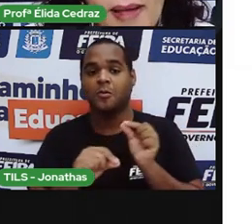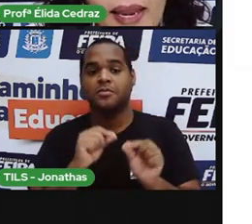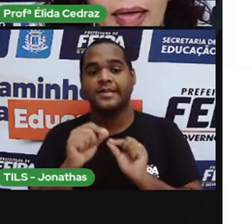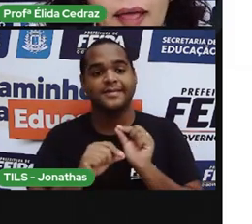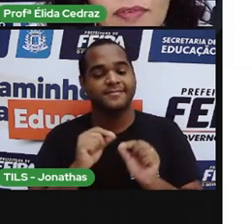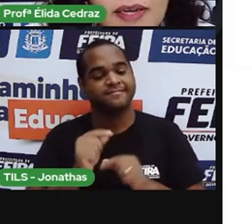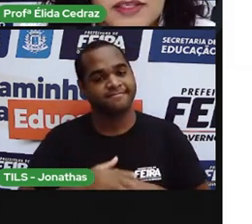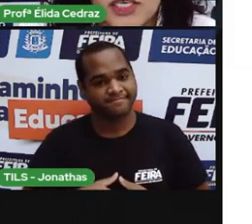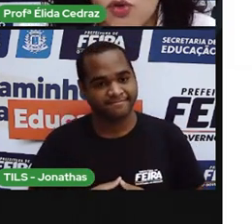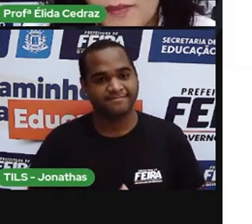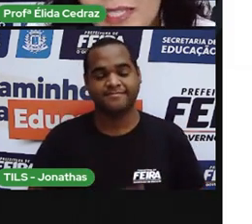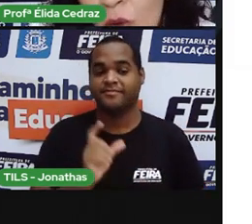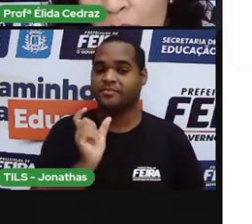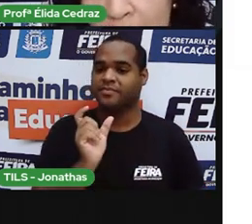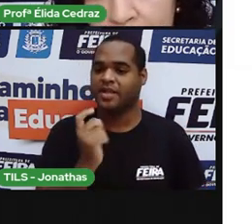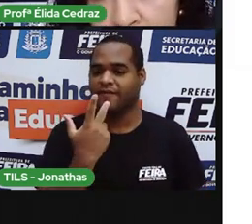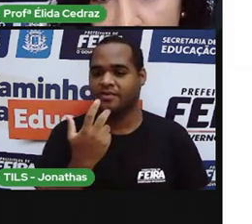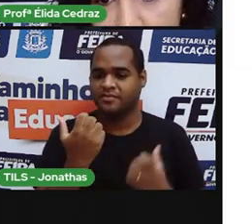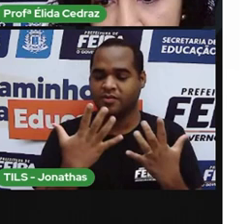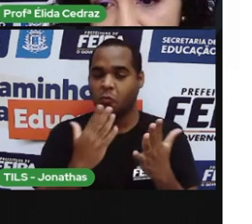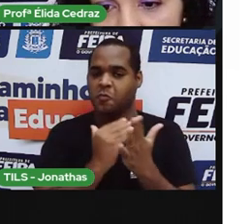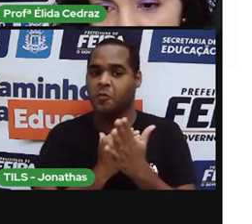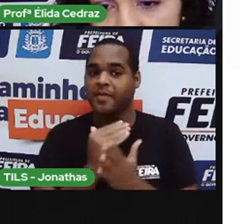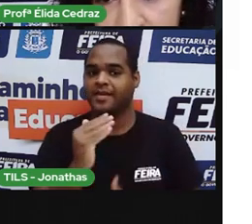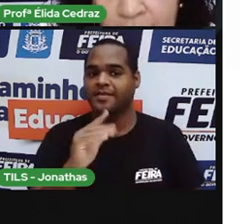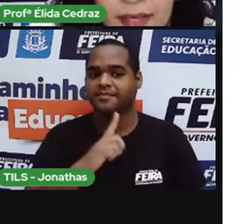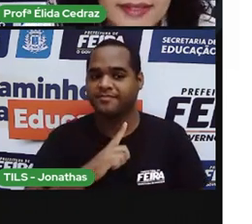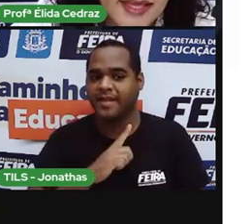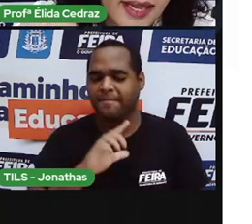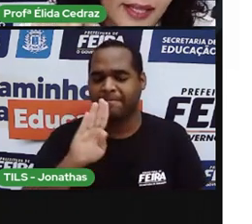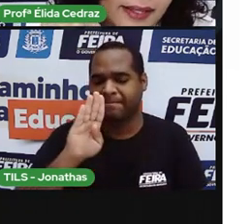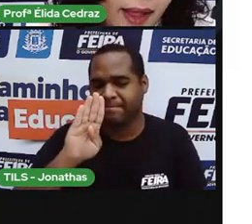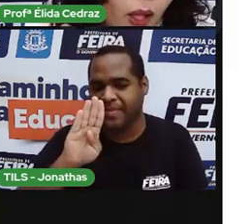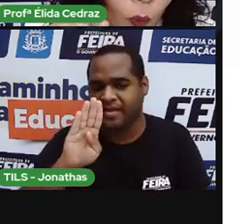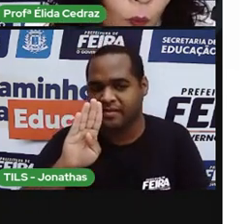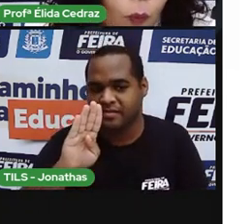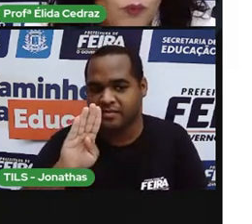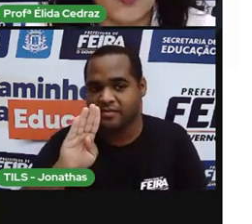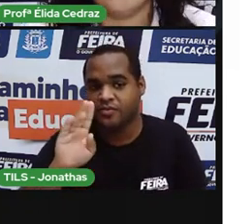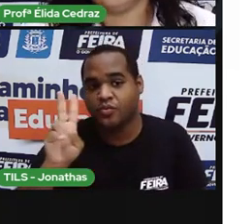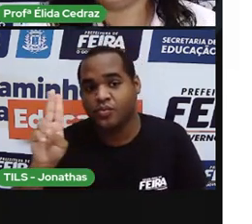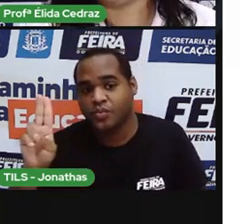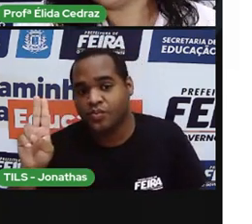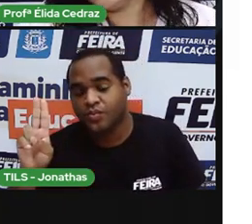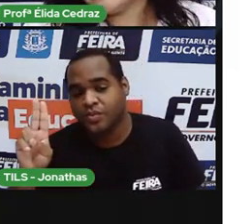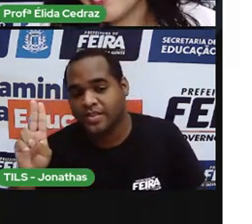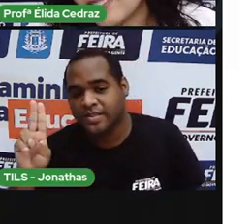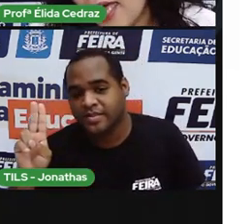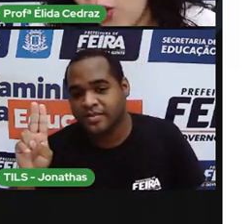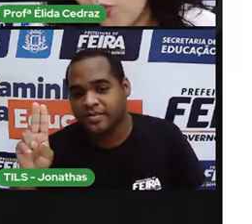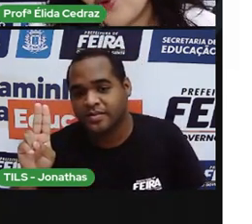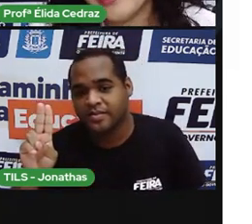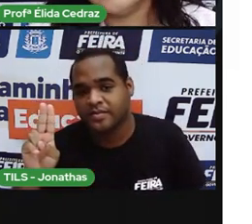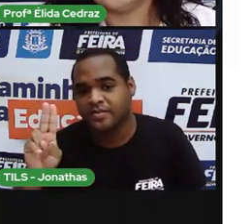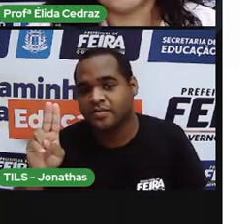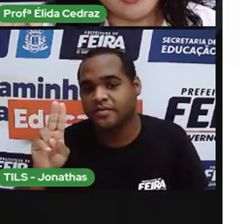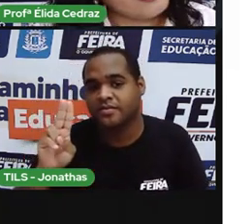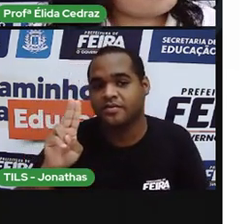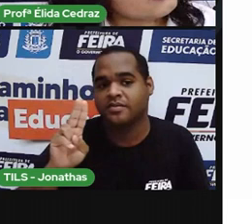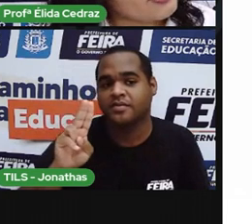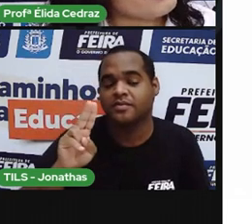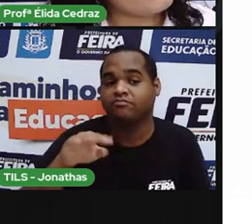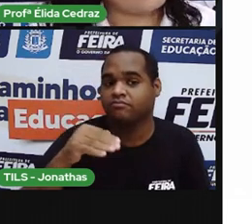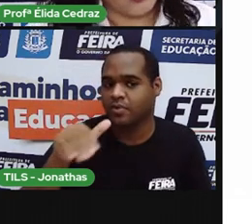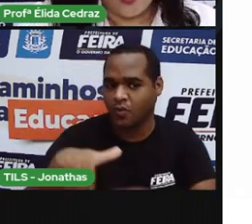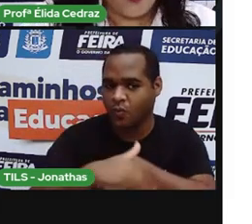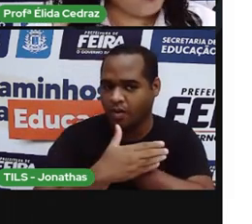uma palavra que começa com a letra B e tem a letra U. E nessa rua tem